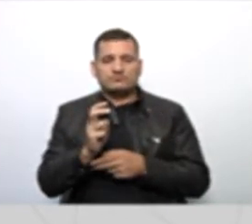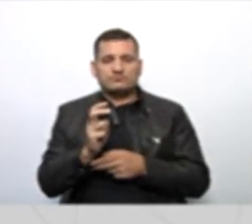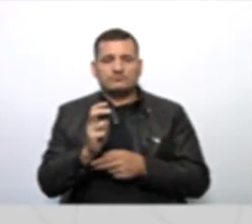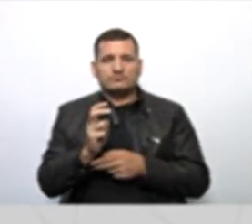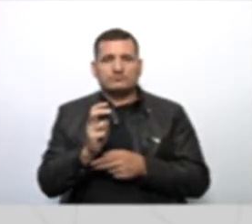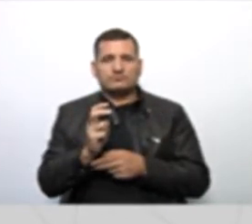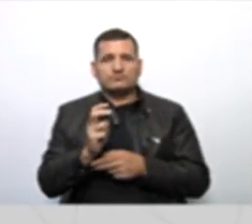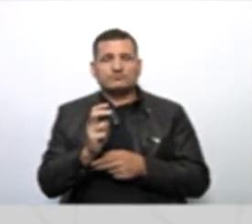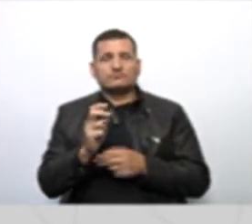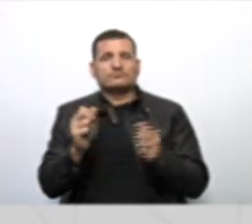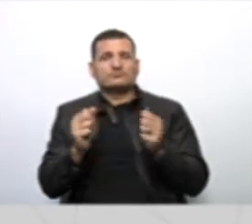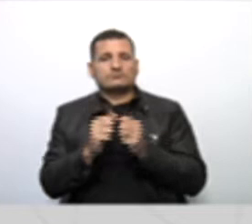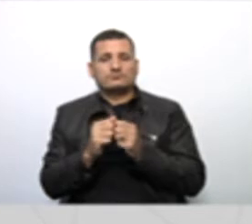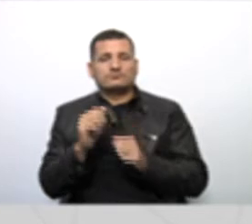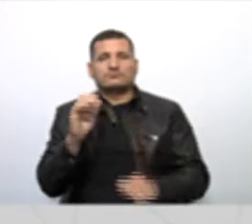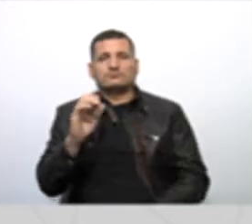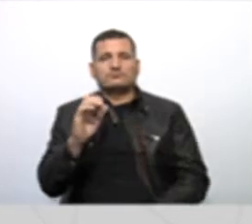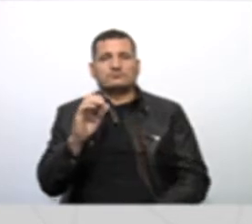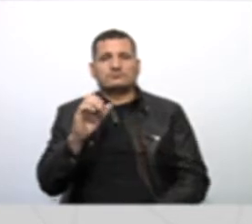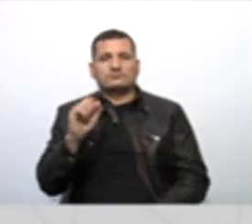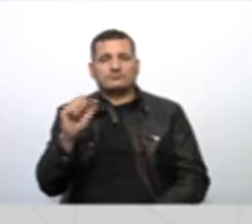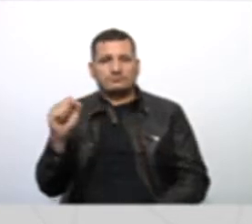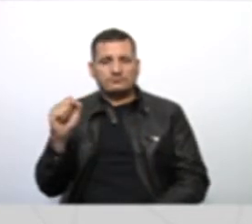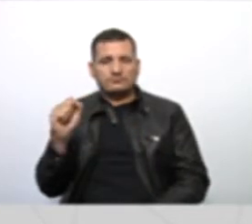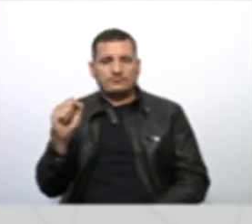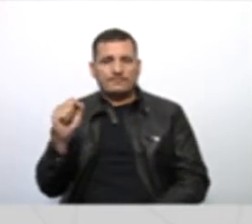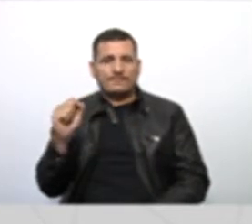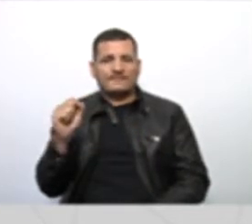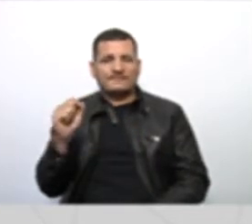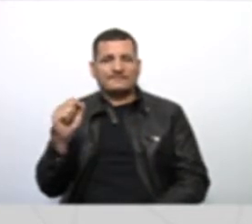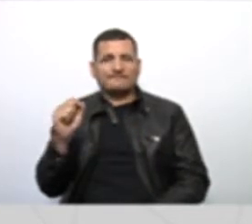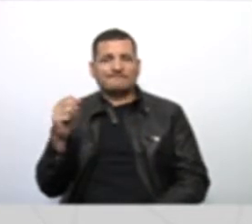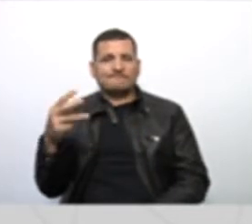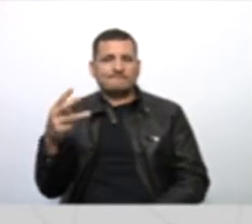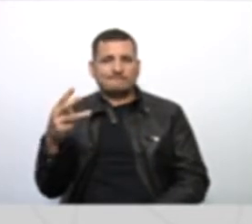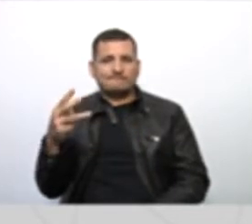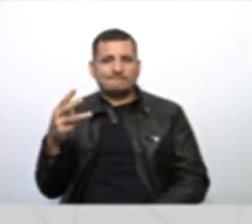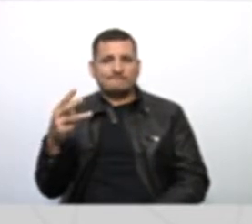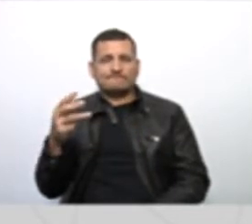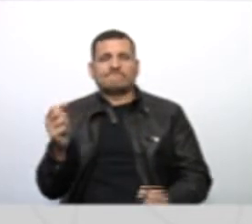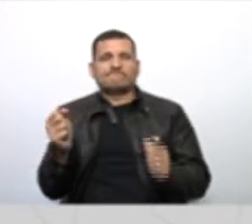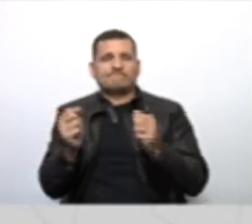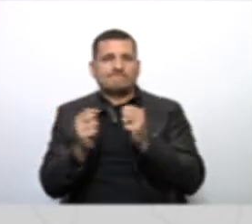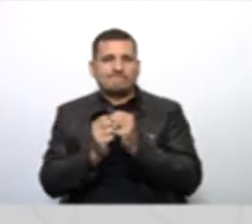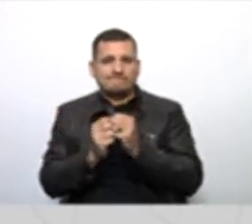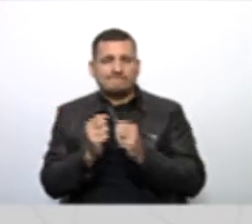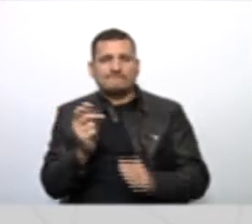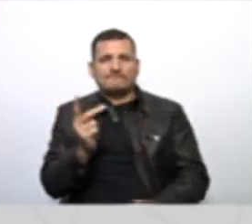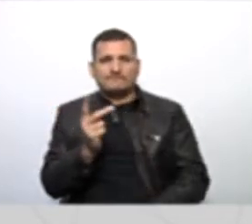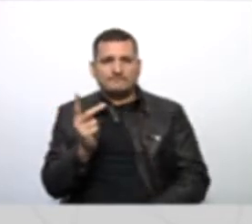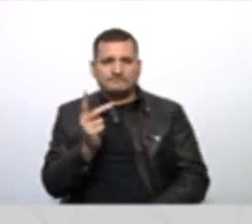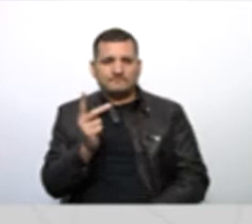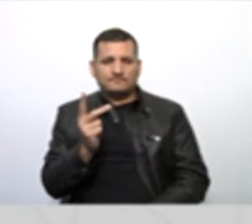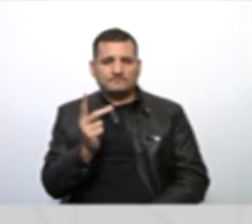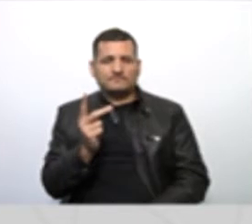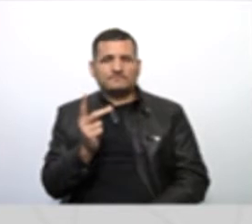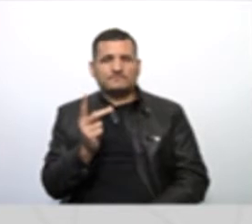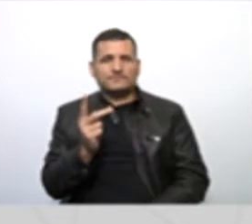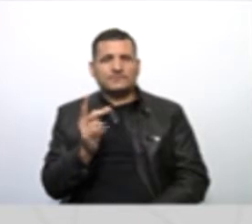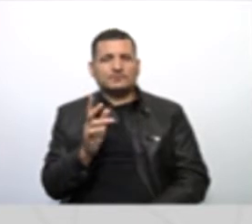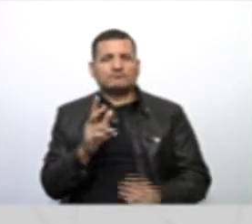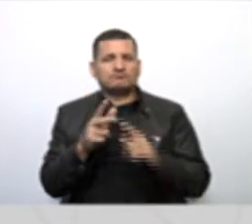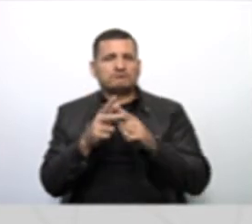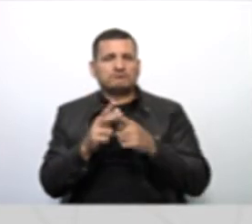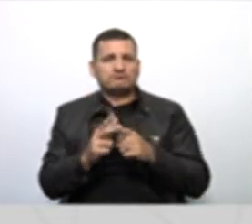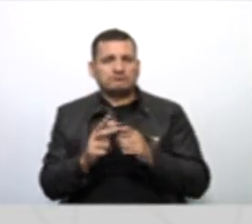com a estilização do CSS3. Juntou-se os dois e teve configurações